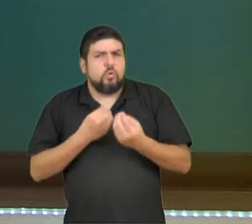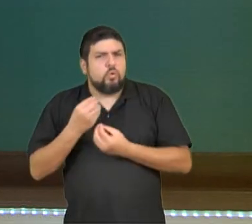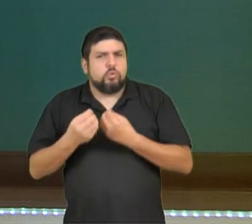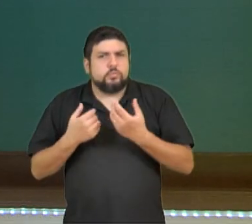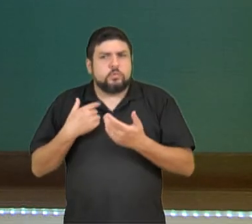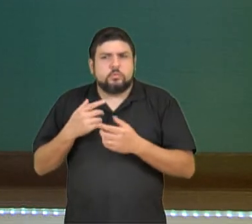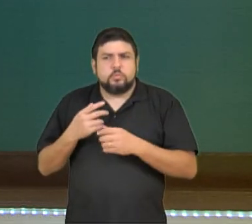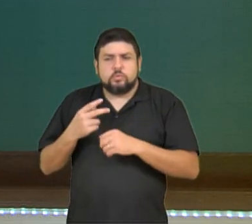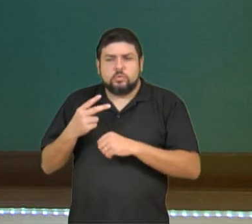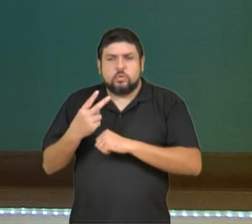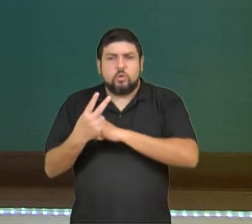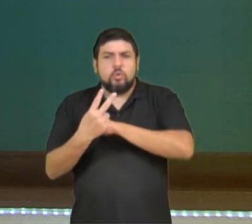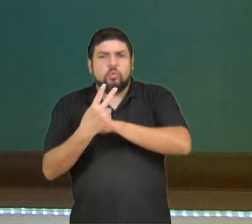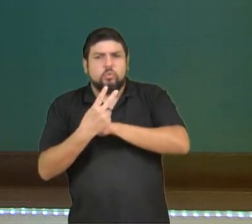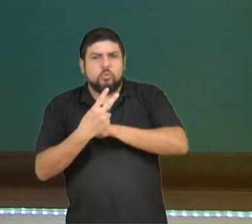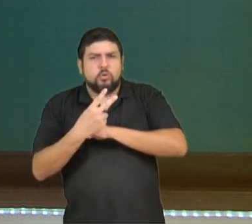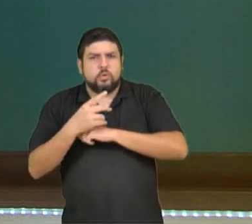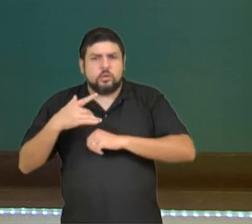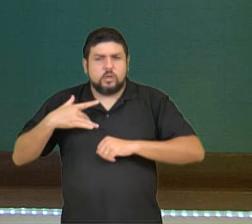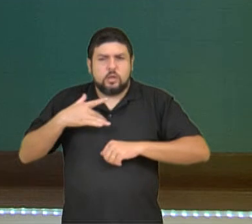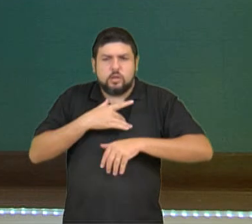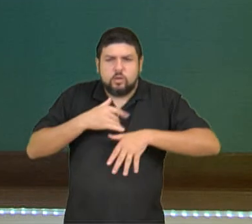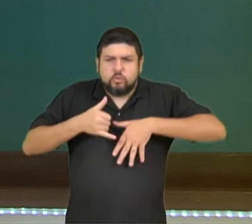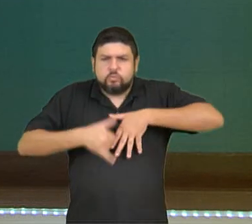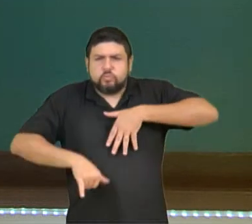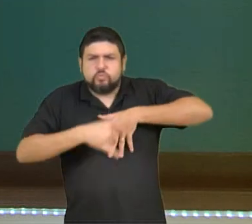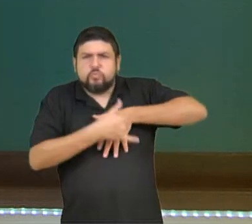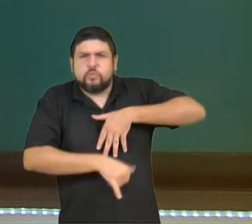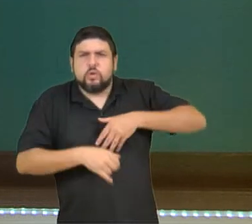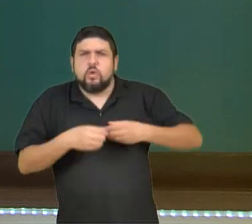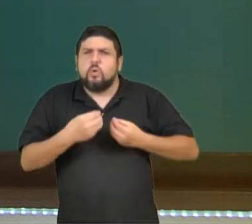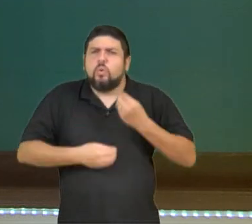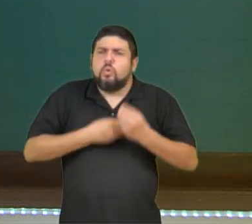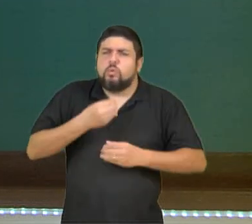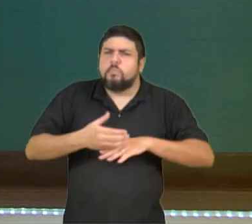a saúde desse sistema? Que hábitos devemos colocar em